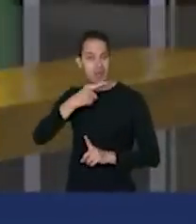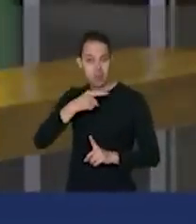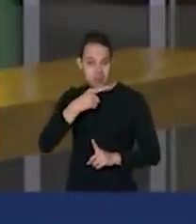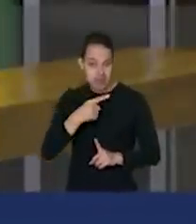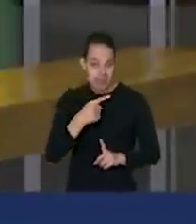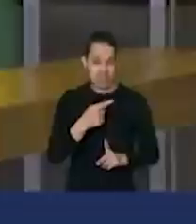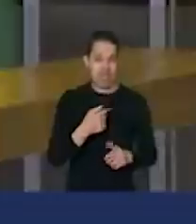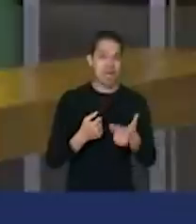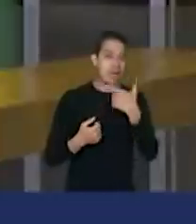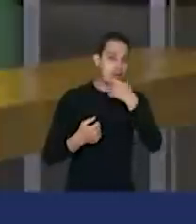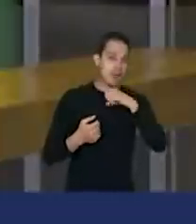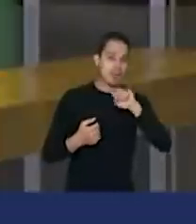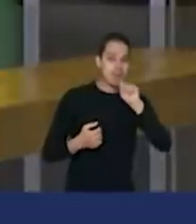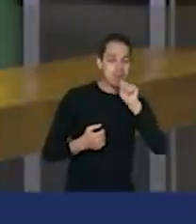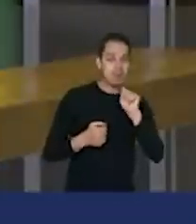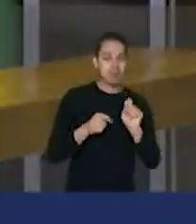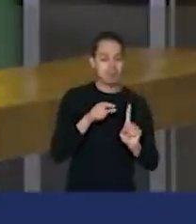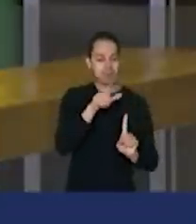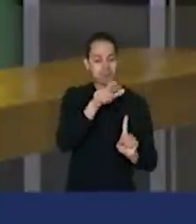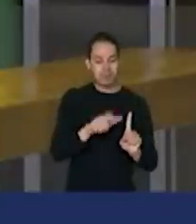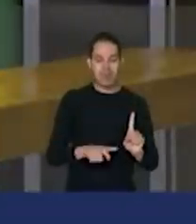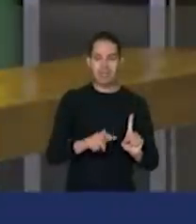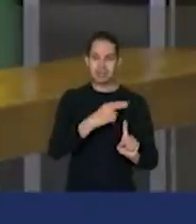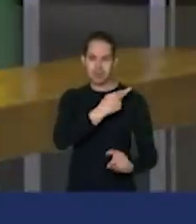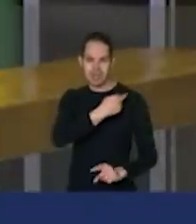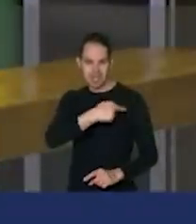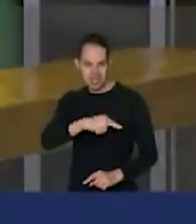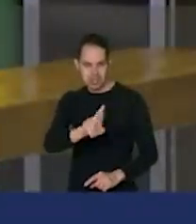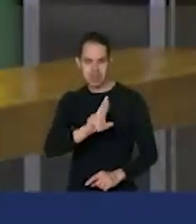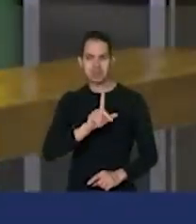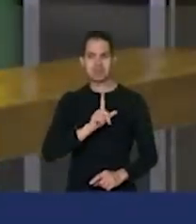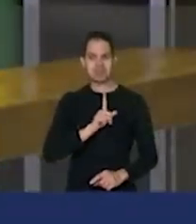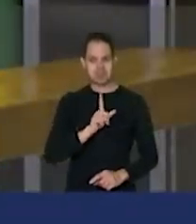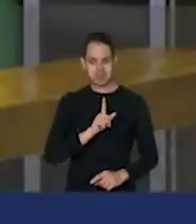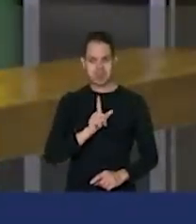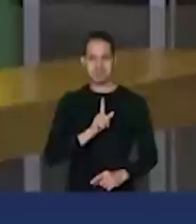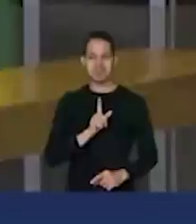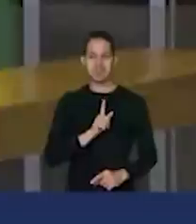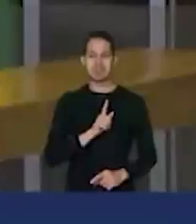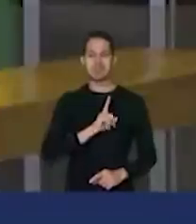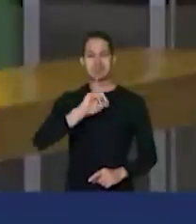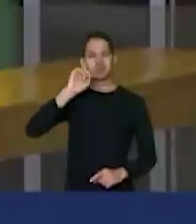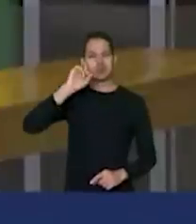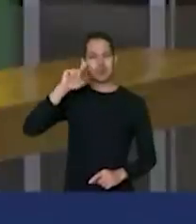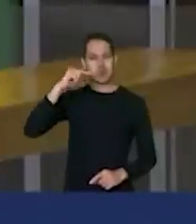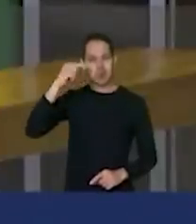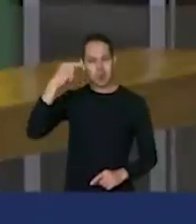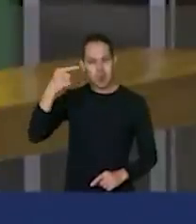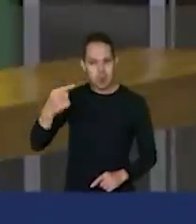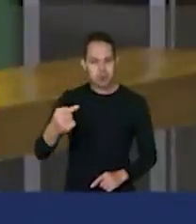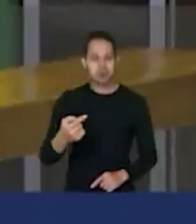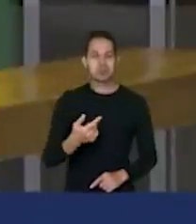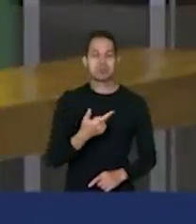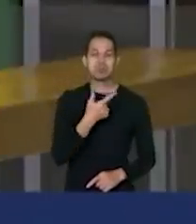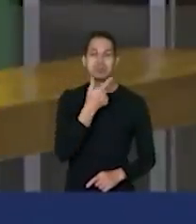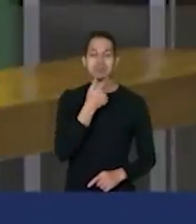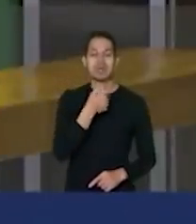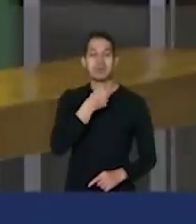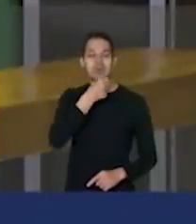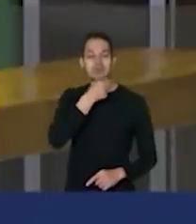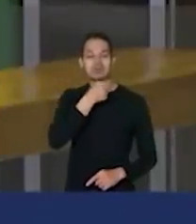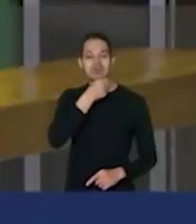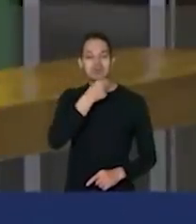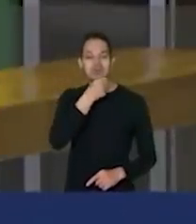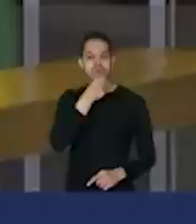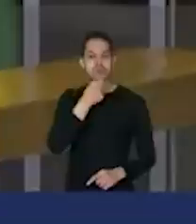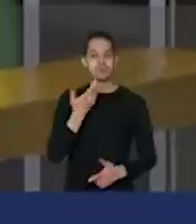bem religioso assim dias em cor todos os dias para o meu bisavô para que